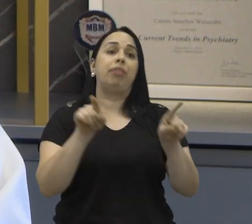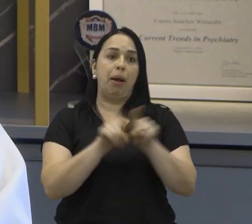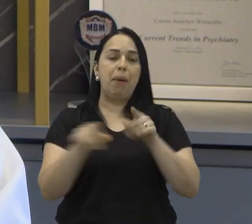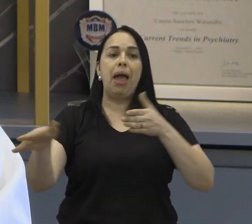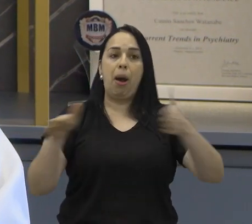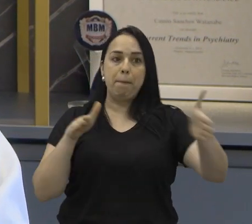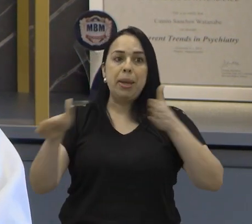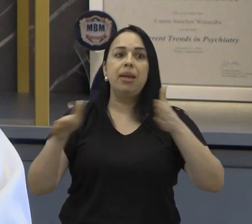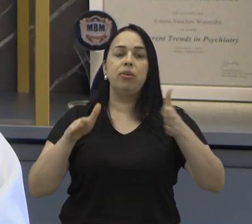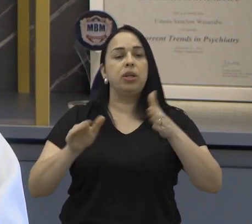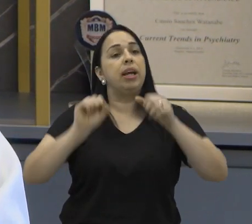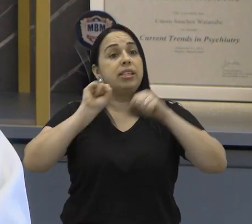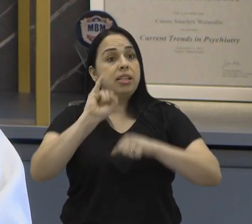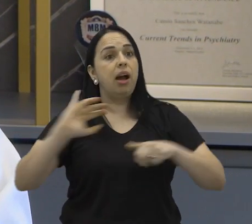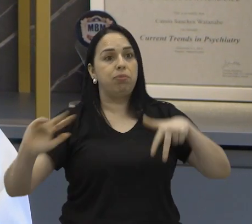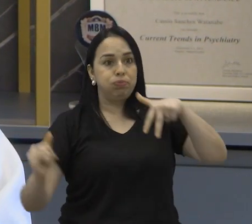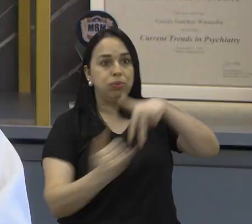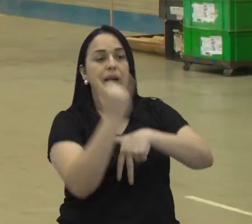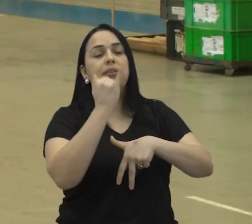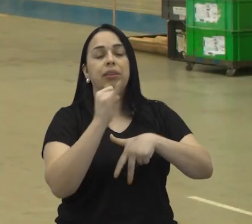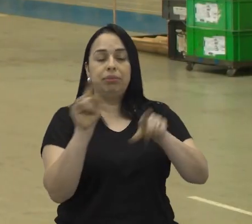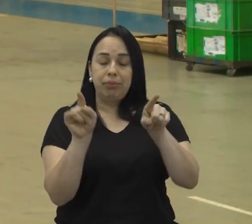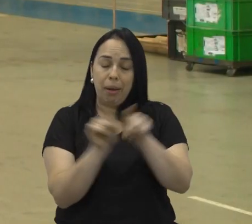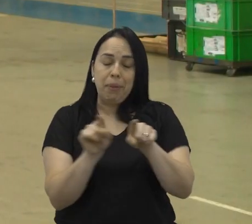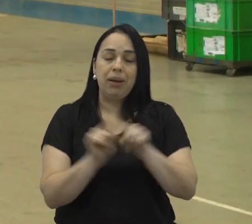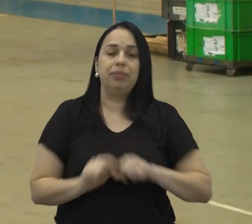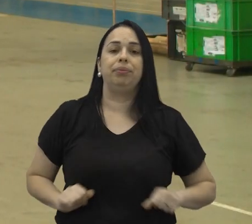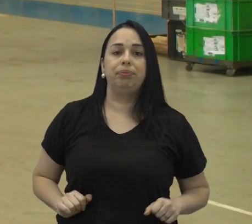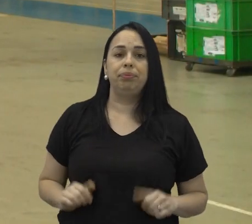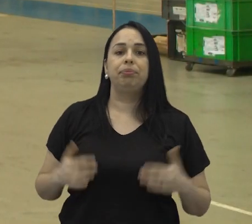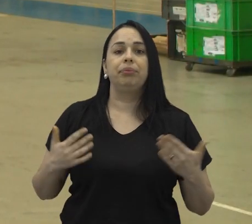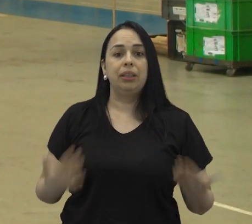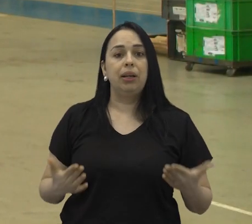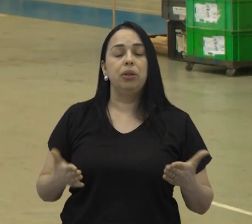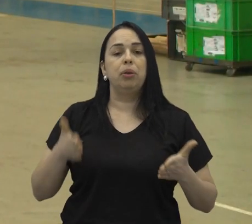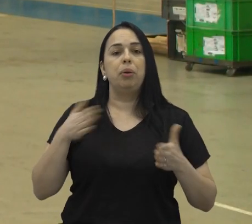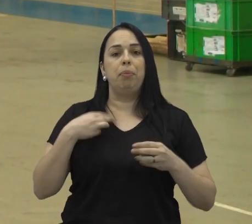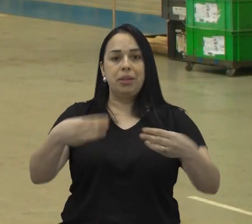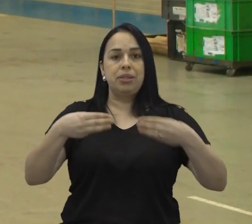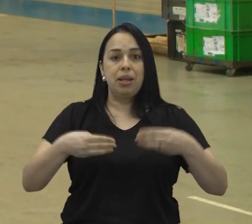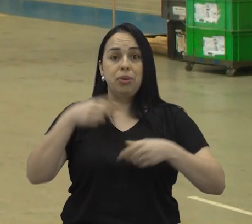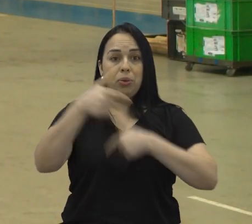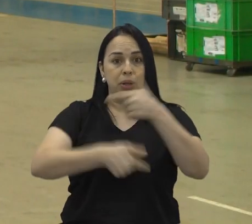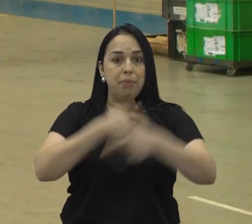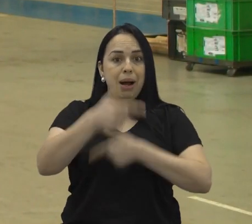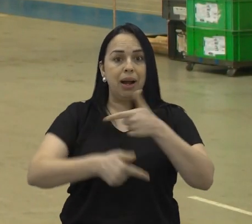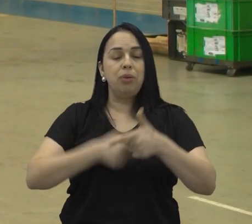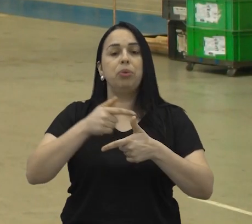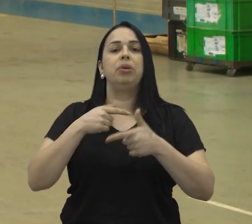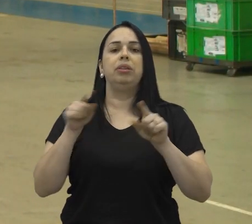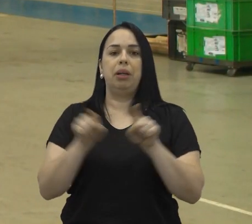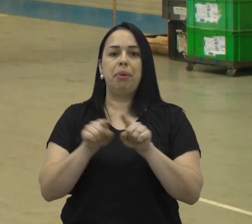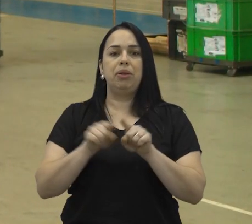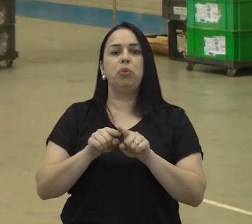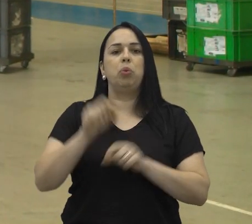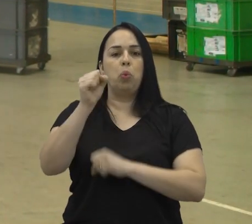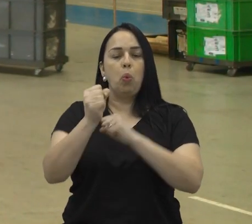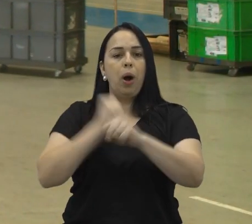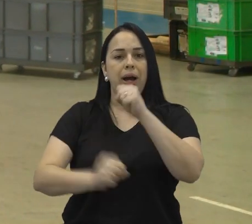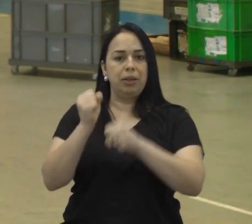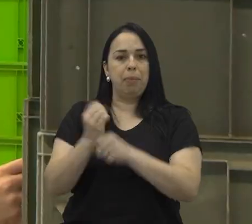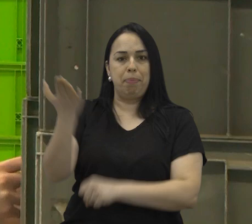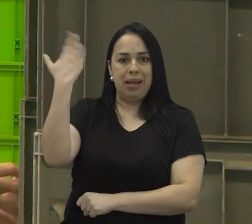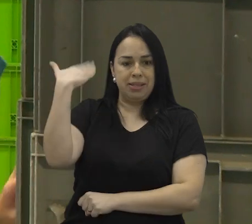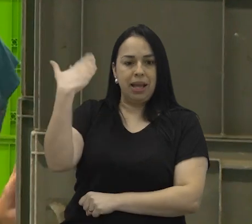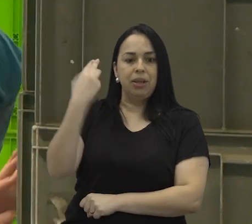isso também é considerado como um acidente de trabalho. Segundo o Ministério do Trabalho e Emprego, em 2023 o estado de São